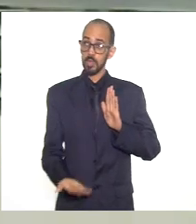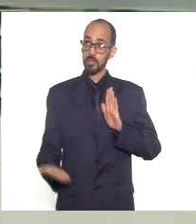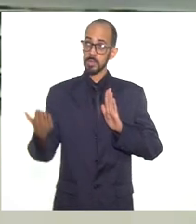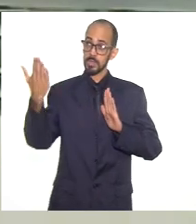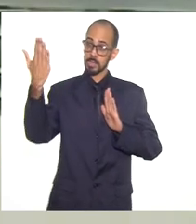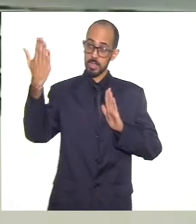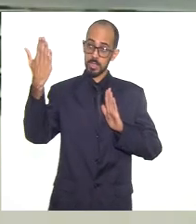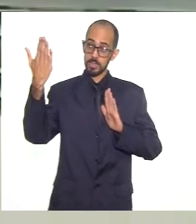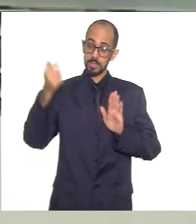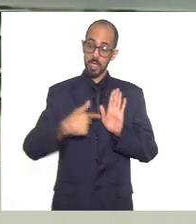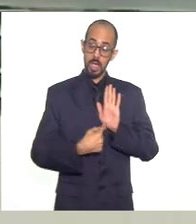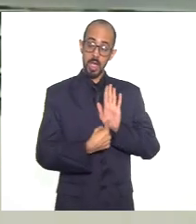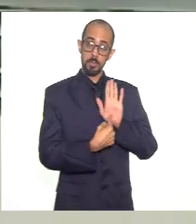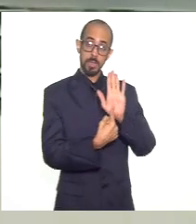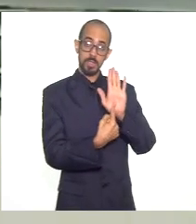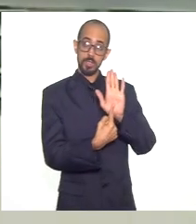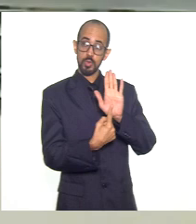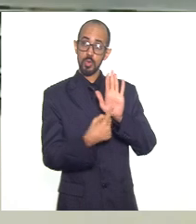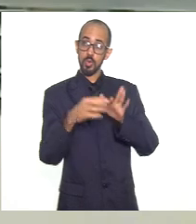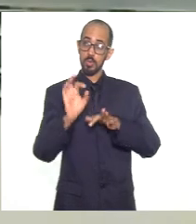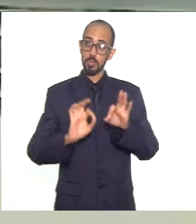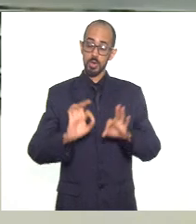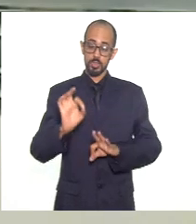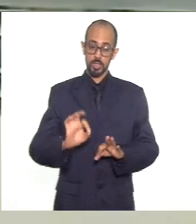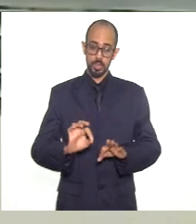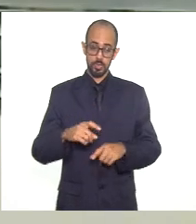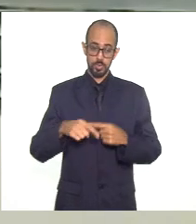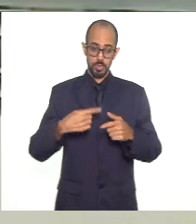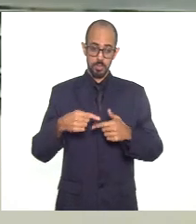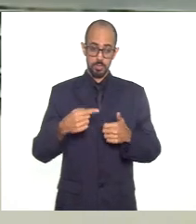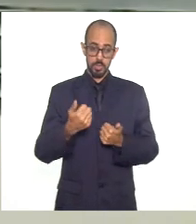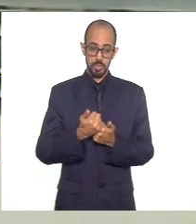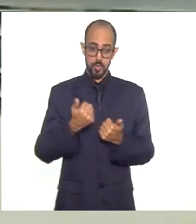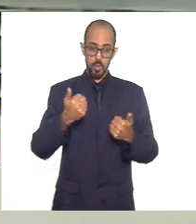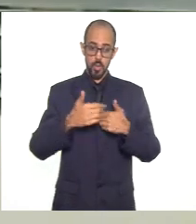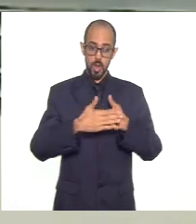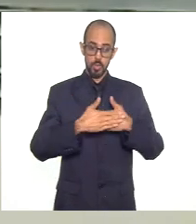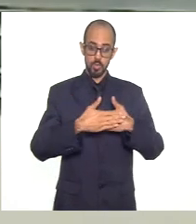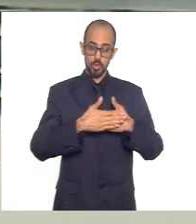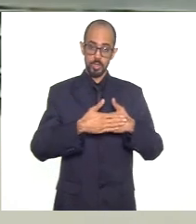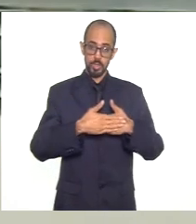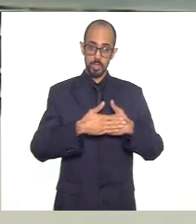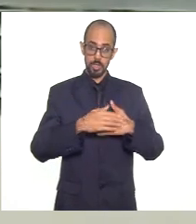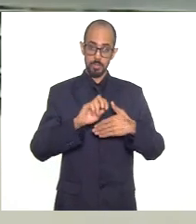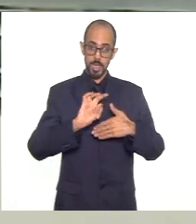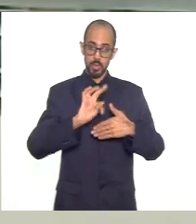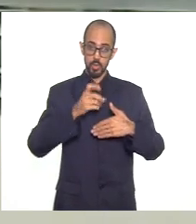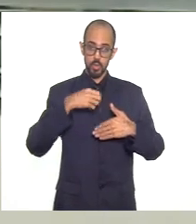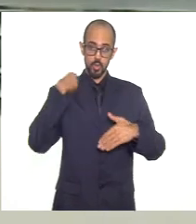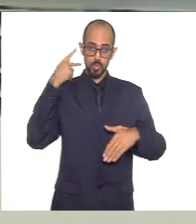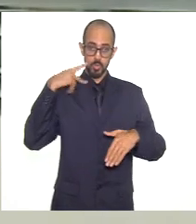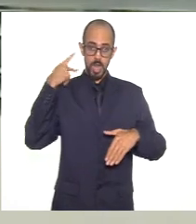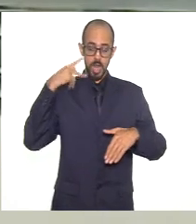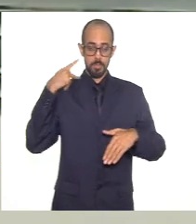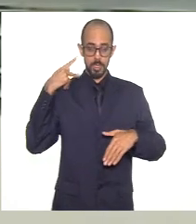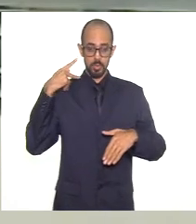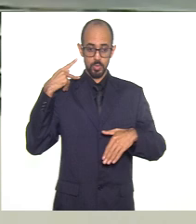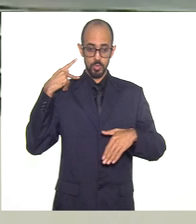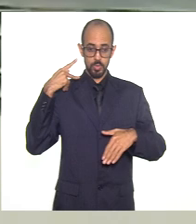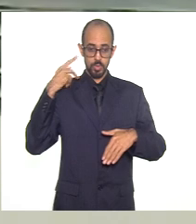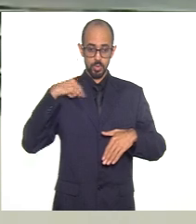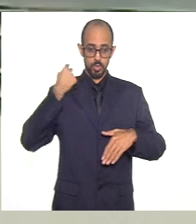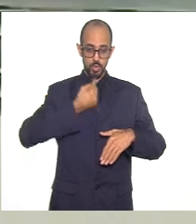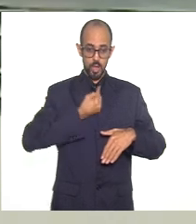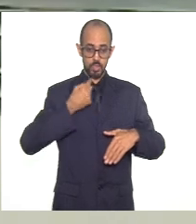projeto, deputado André Cirilo, e depois deu coautoria para o parlamento todo, a gente teve